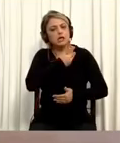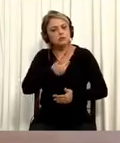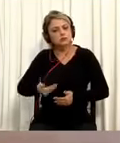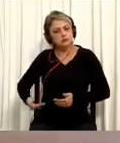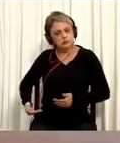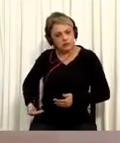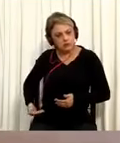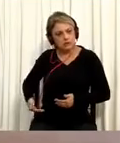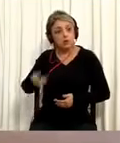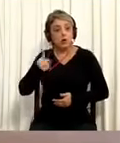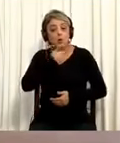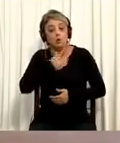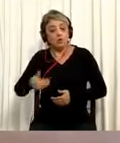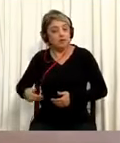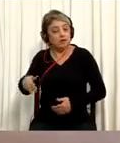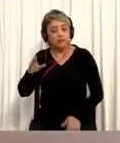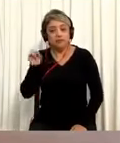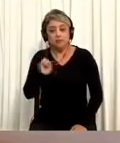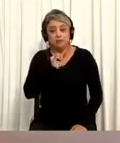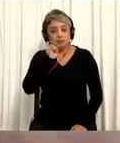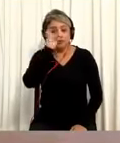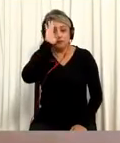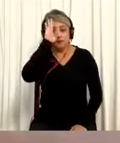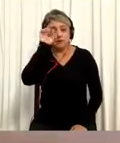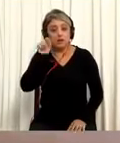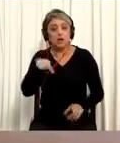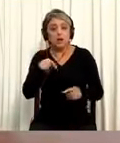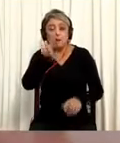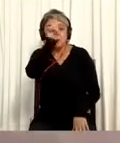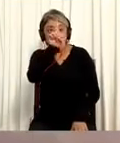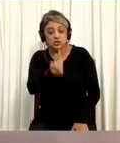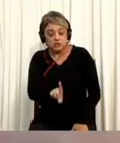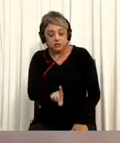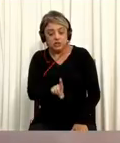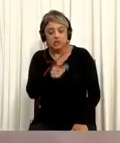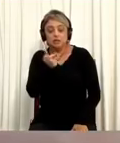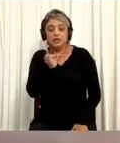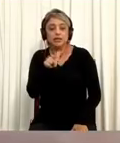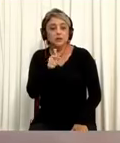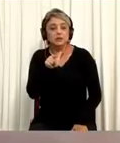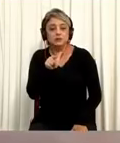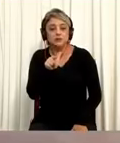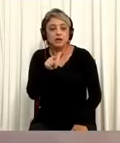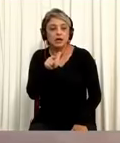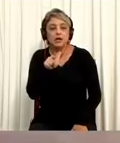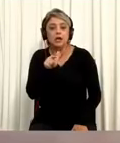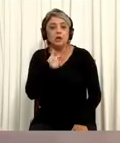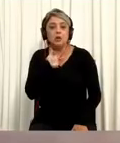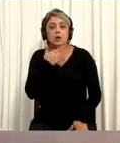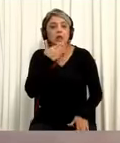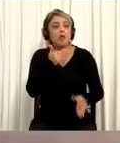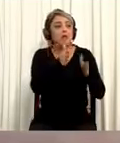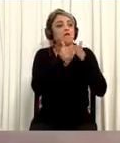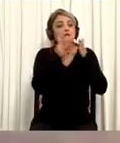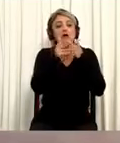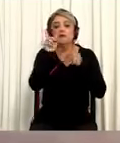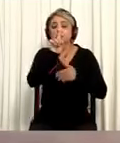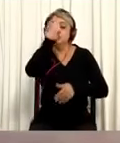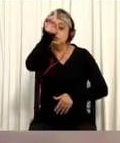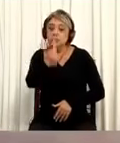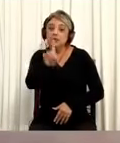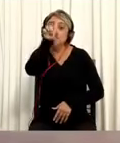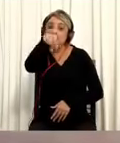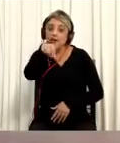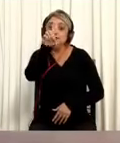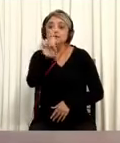Estado, ele tem um papel fundamental, porque direitos não são favores, direito é direito. E aí, quando